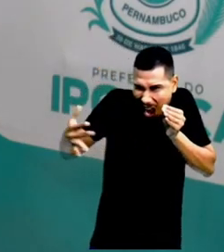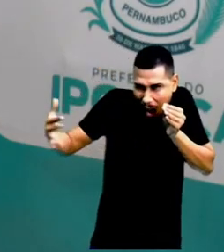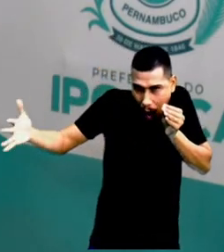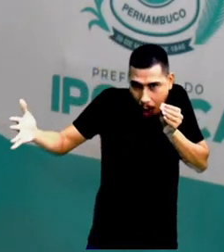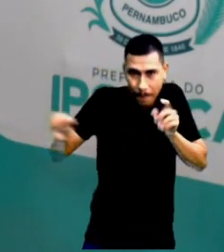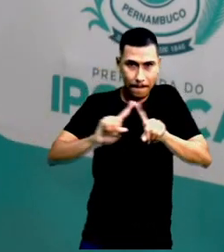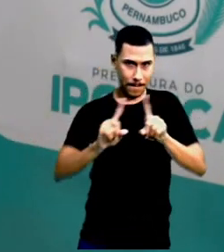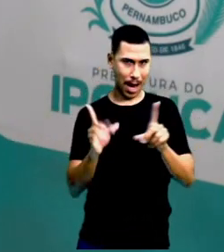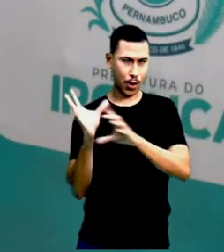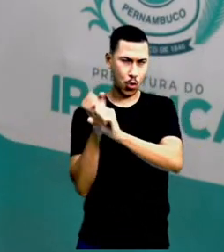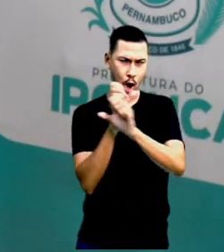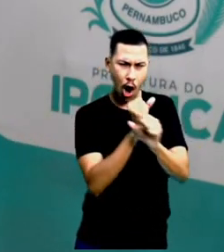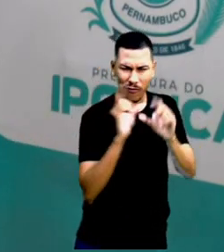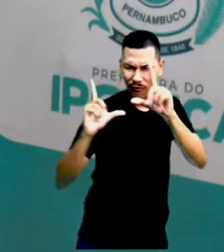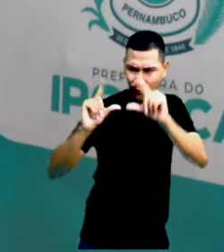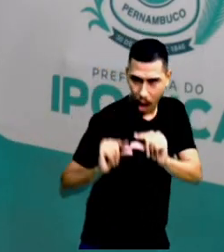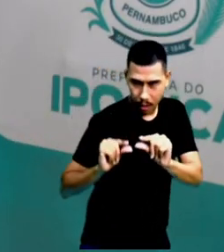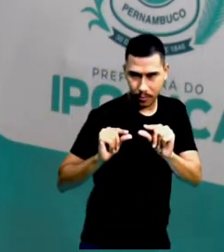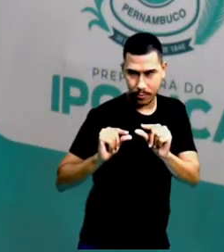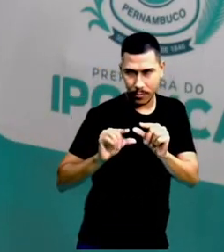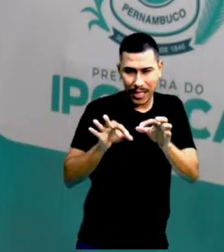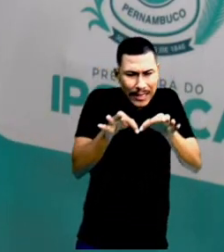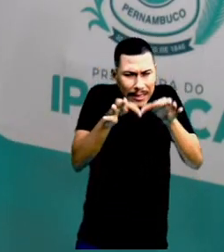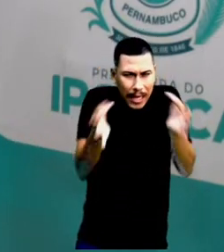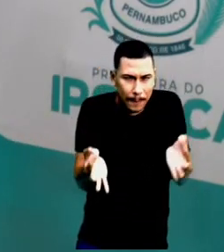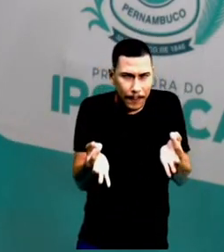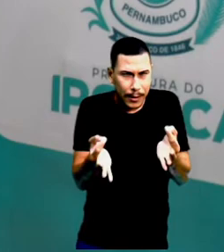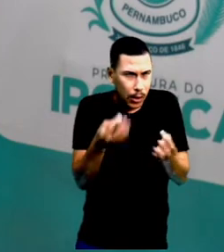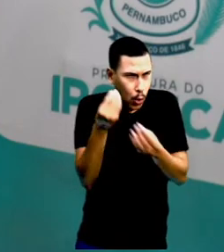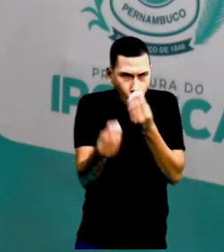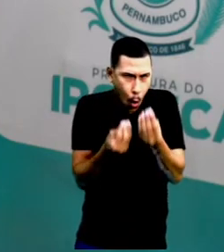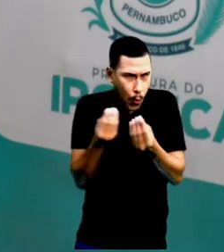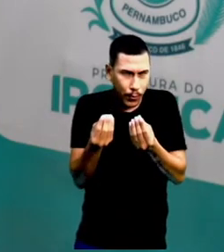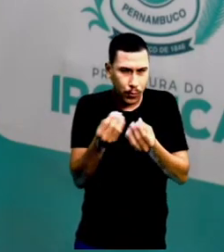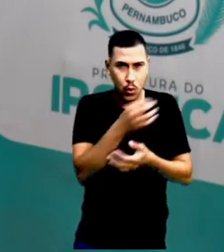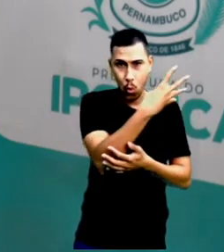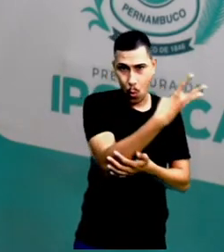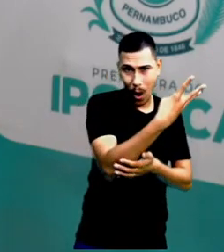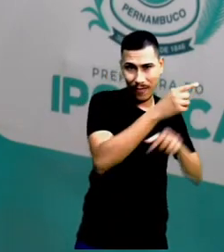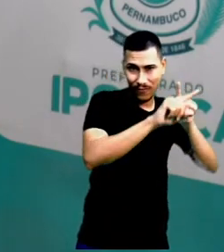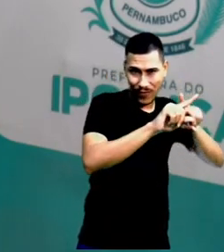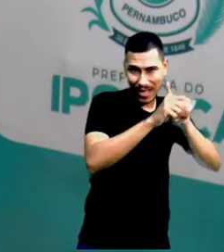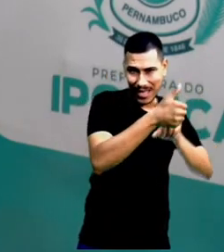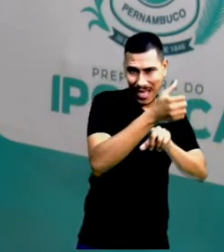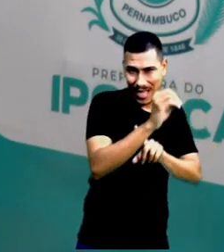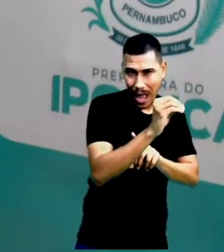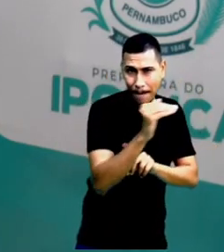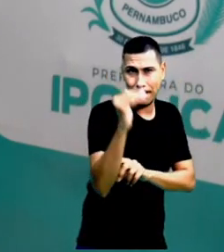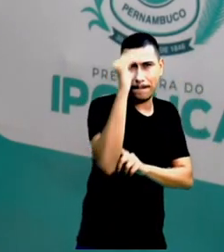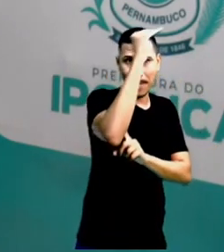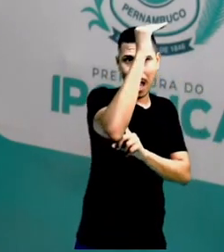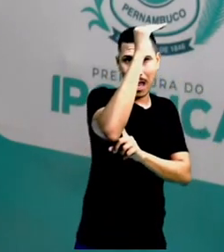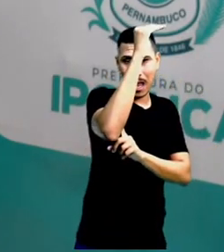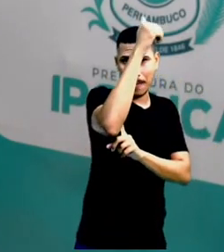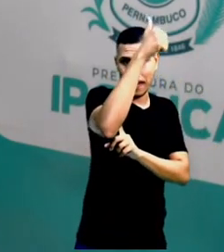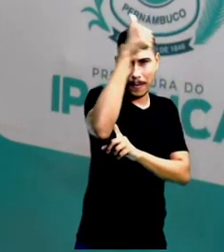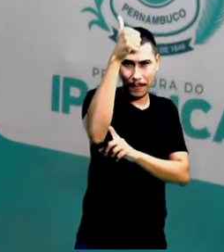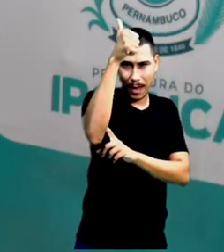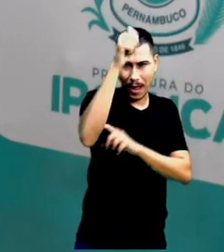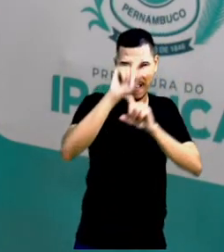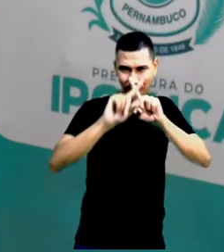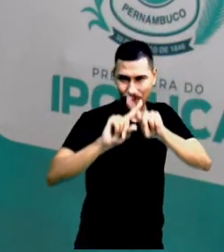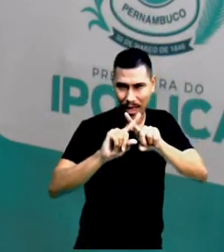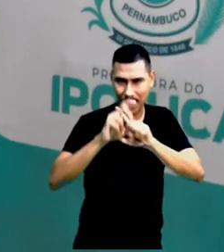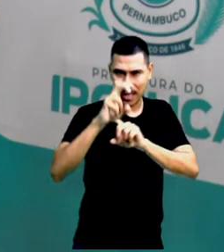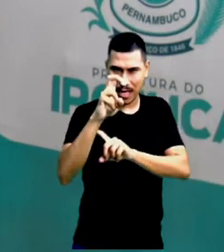esse cálculo vai ficar? Olha aí, como ficou? 4 vezes 10, a 11ª potência,